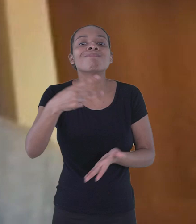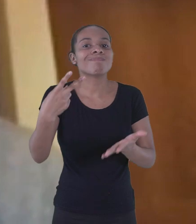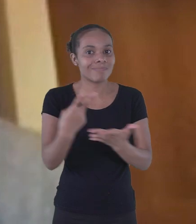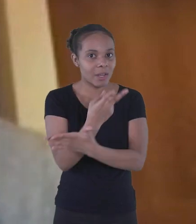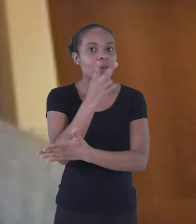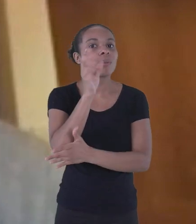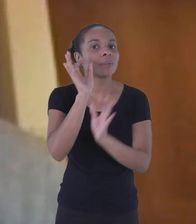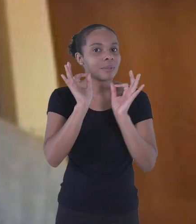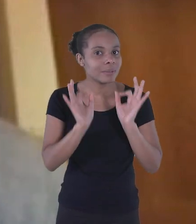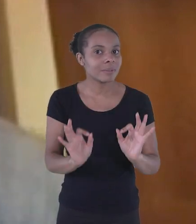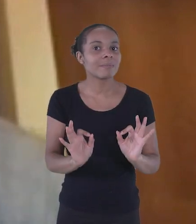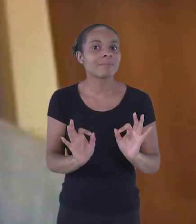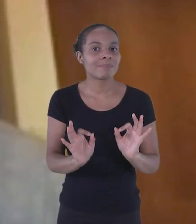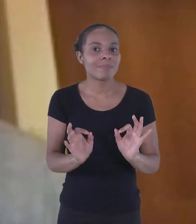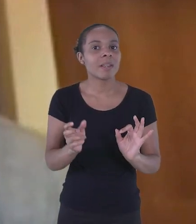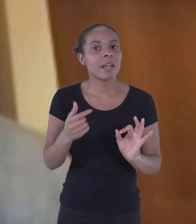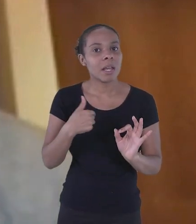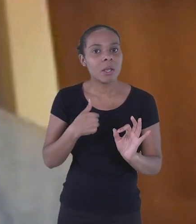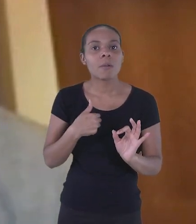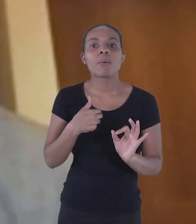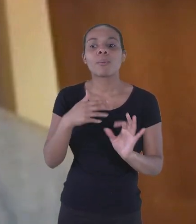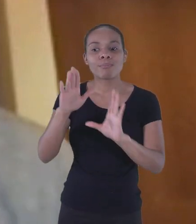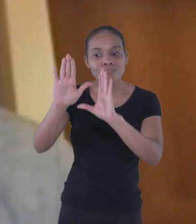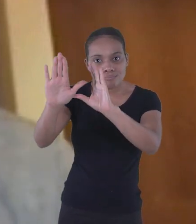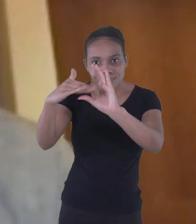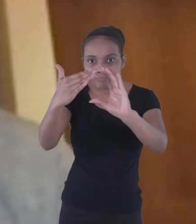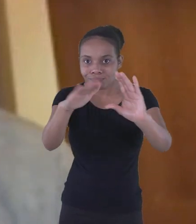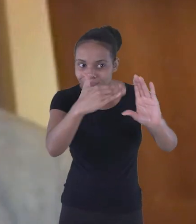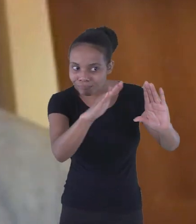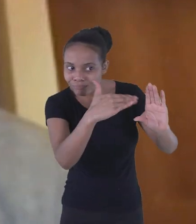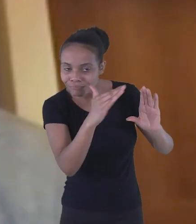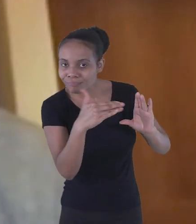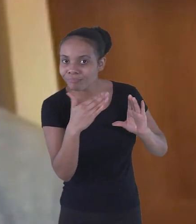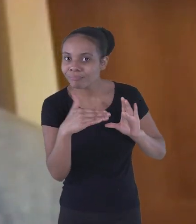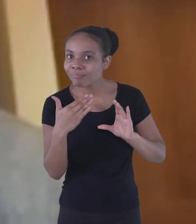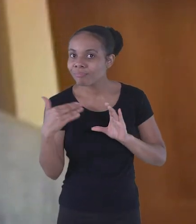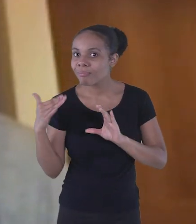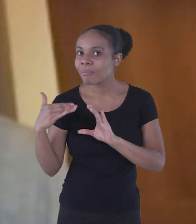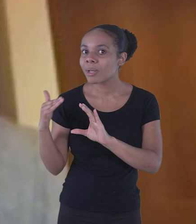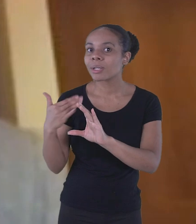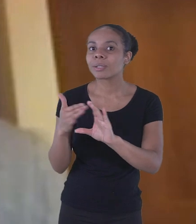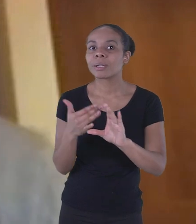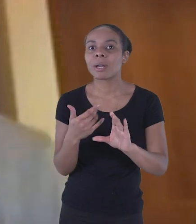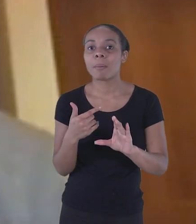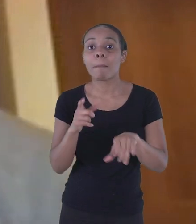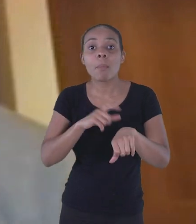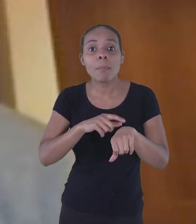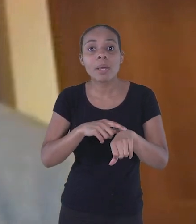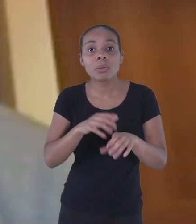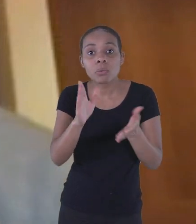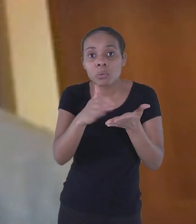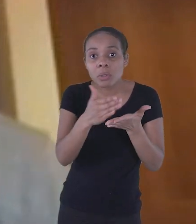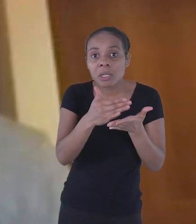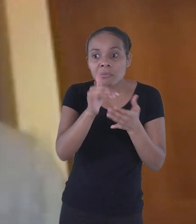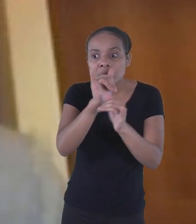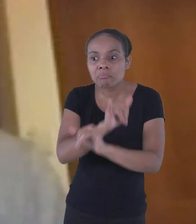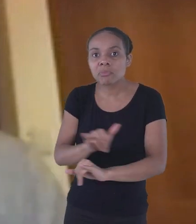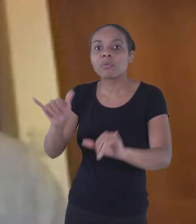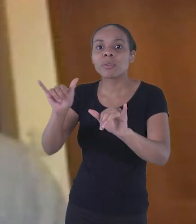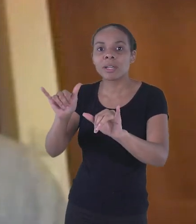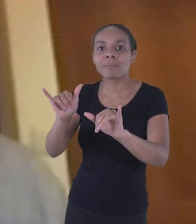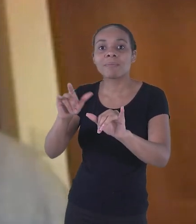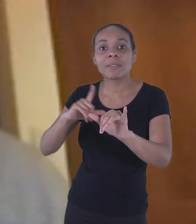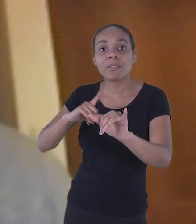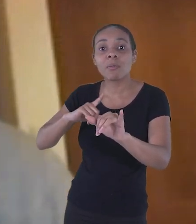jeito, mas eu tenho recebido mensagens. No dia que o livro saiu, eu recebi uma mensagem de um leitor que comprou na